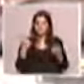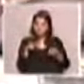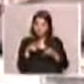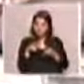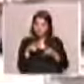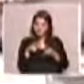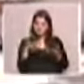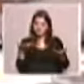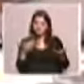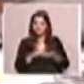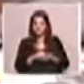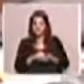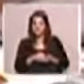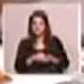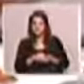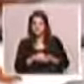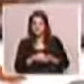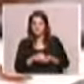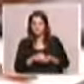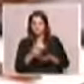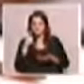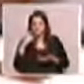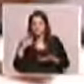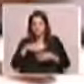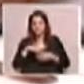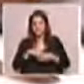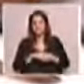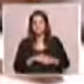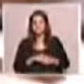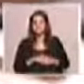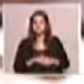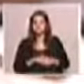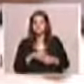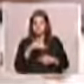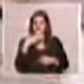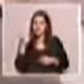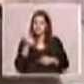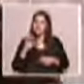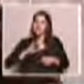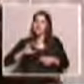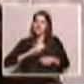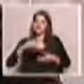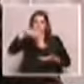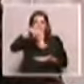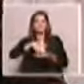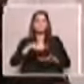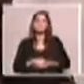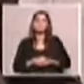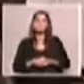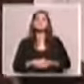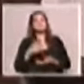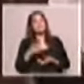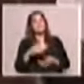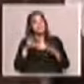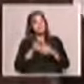aqui também. Exatamente. Portanto, cá dentro temos... Não é? Mas não dá uma linda tábua de queijos? Dá. E a questão tem a ver com isso, que uma coisa